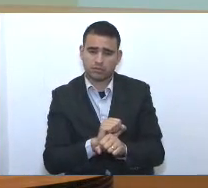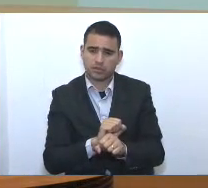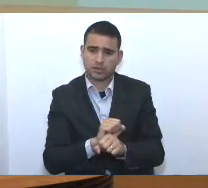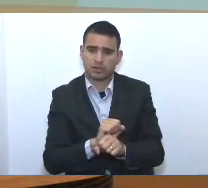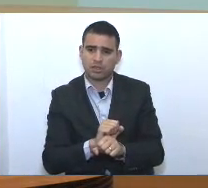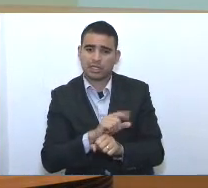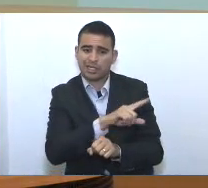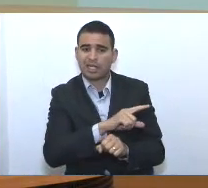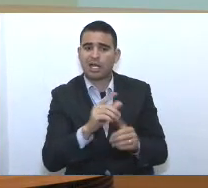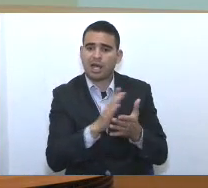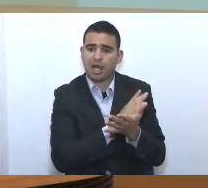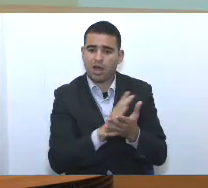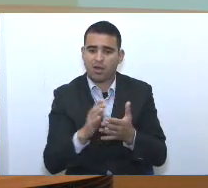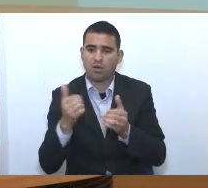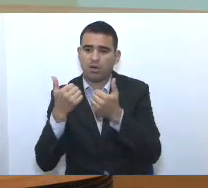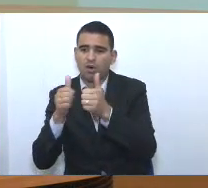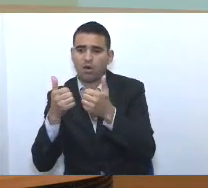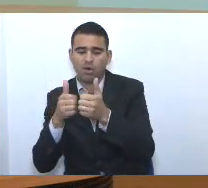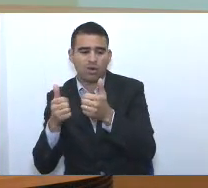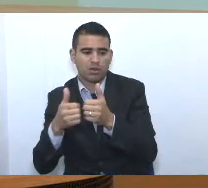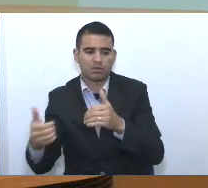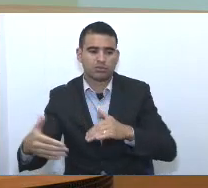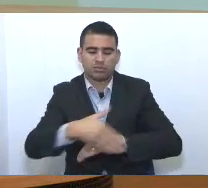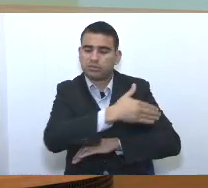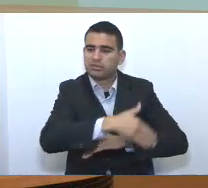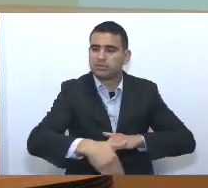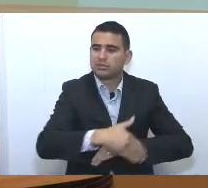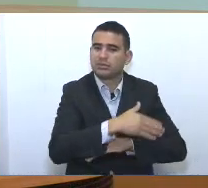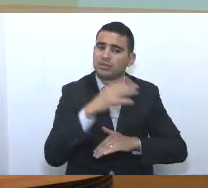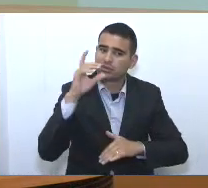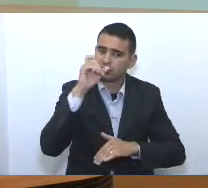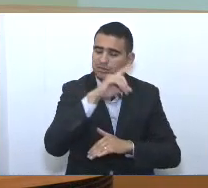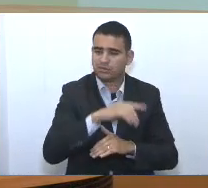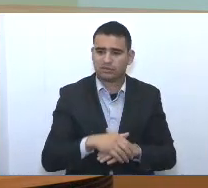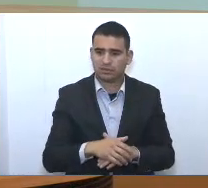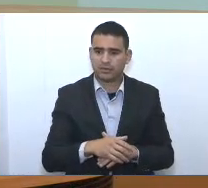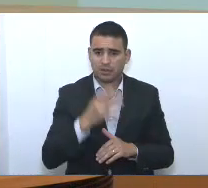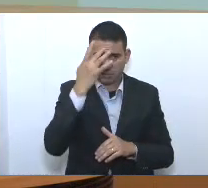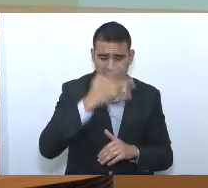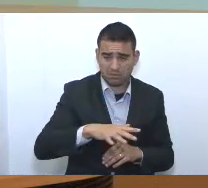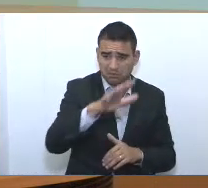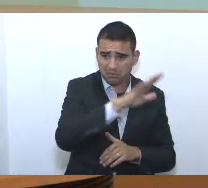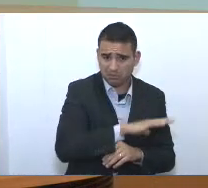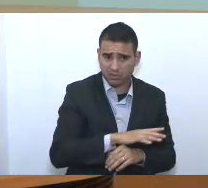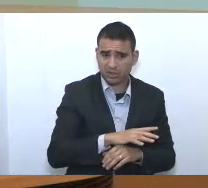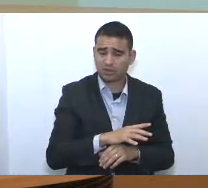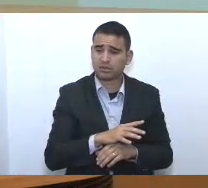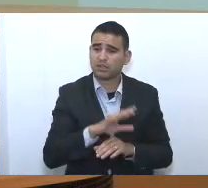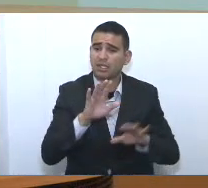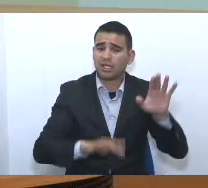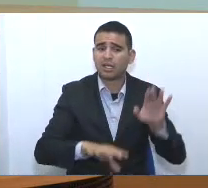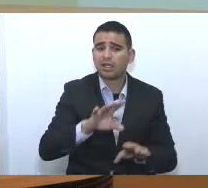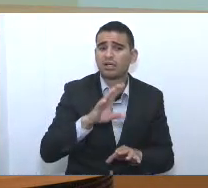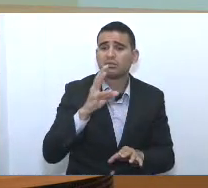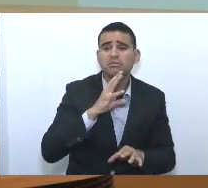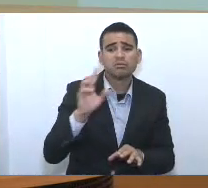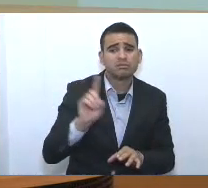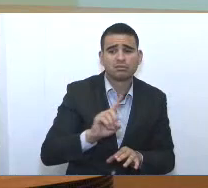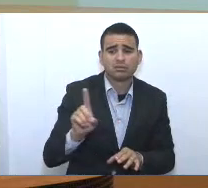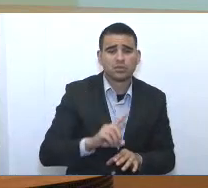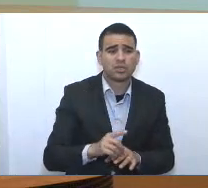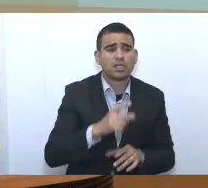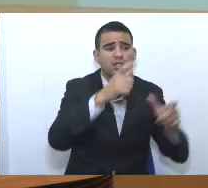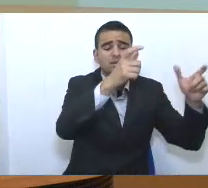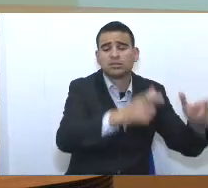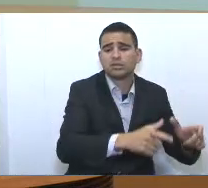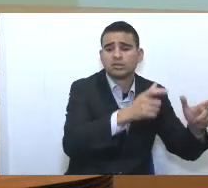não agiram de má fé, elas não invadiram. Infelizmente, elas não têm conhecimento jurídico e aí os antigos grileiros,